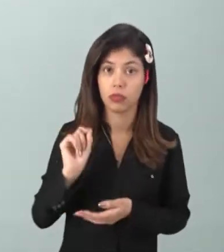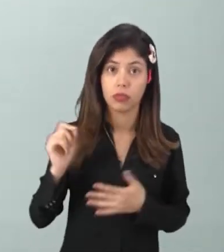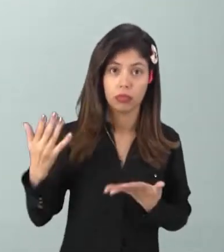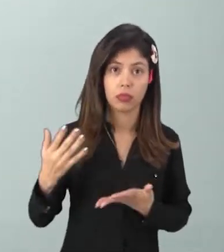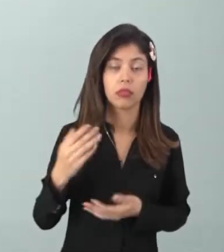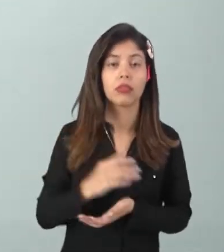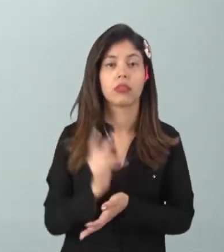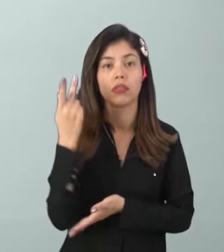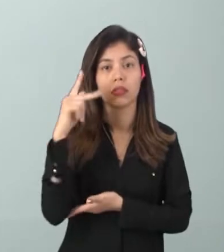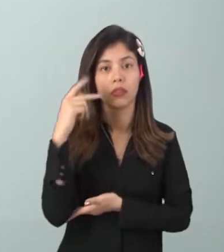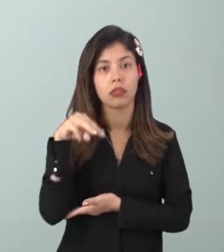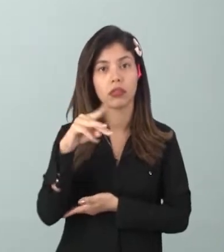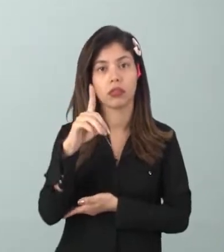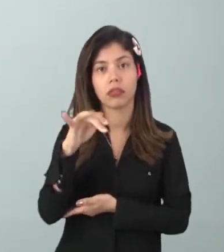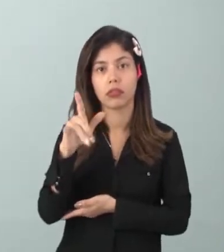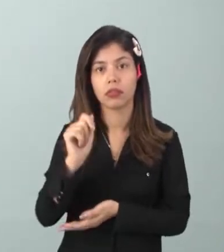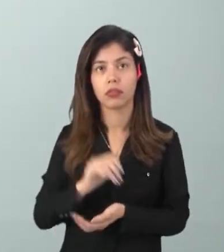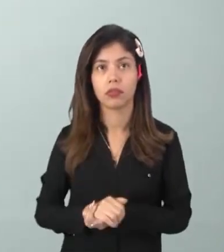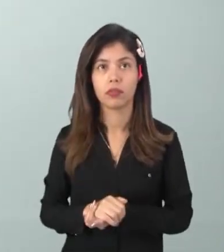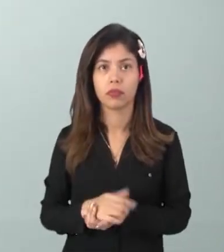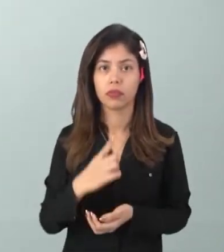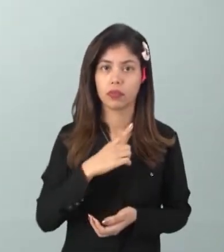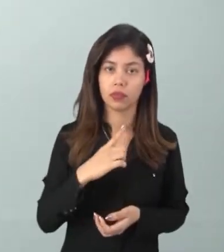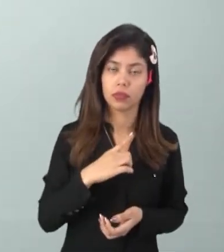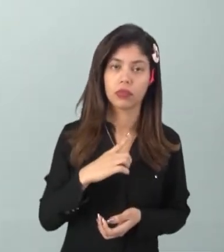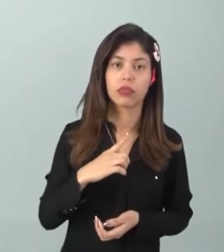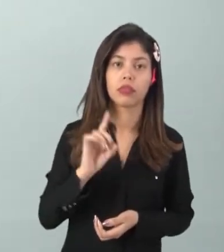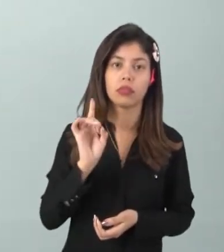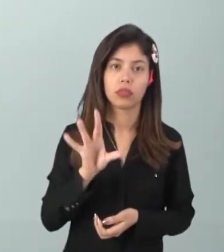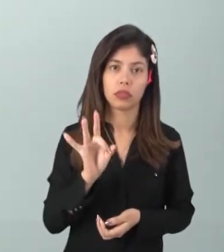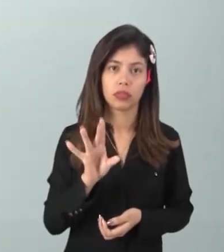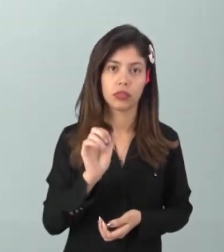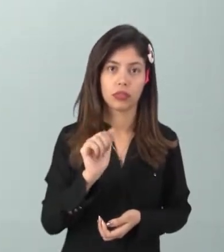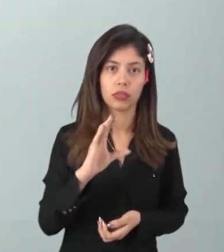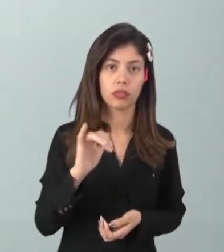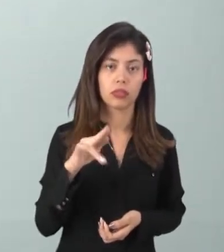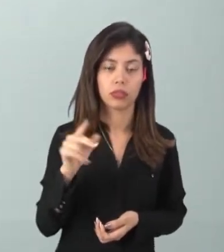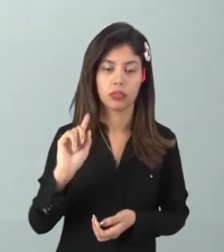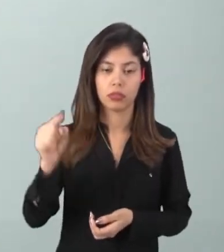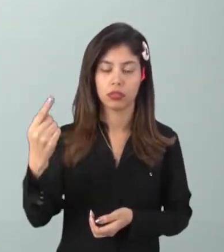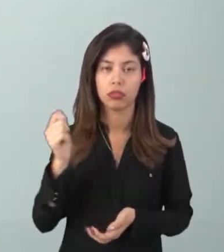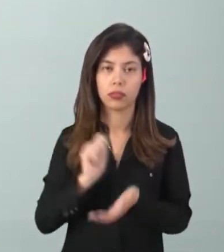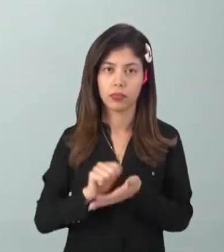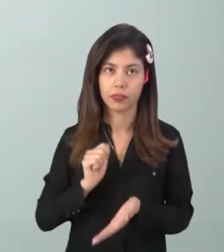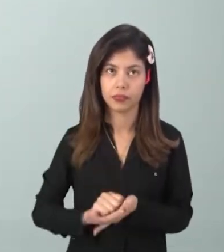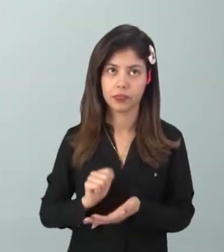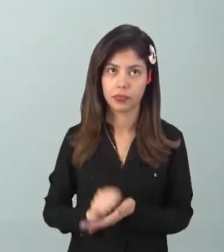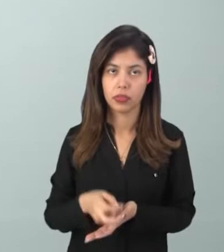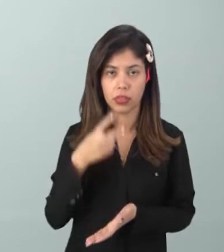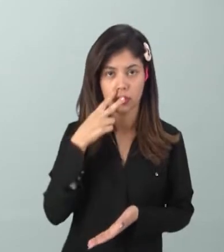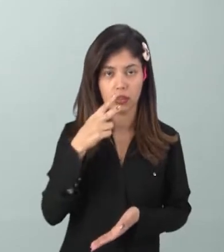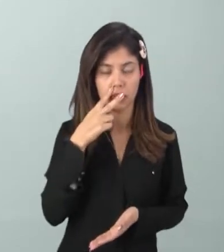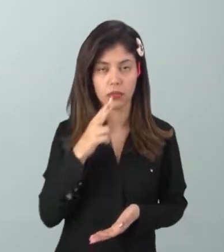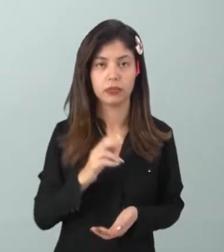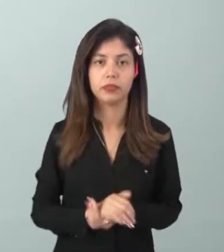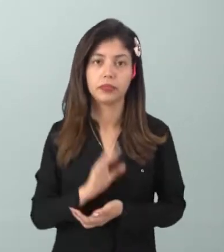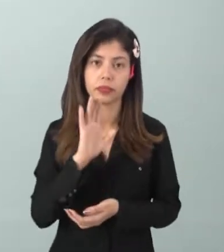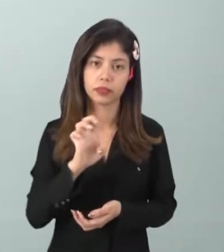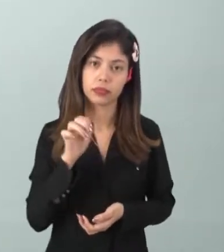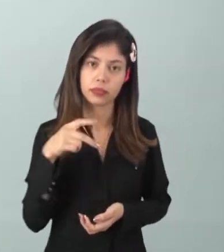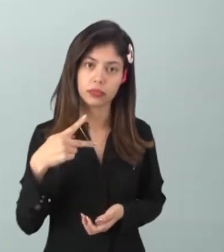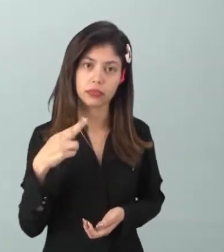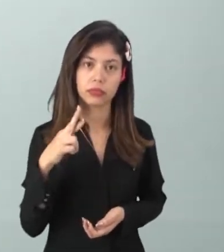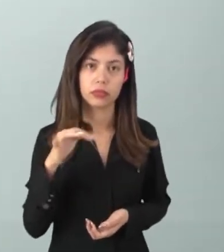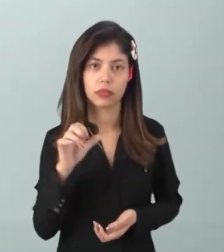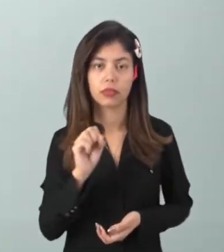período medieval só viemos ter acesso a alguma coisa escrita depois que Gutenberg inventa a imprensa, aí que